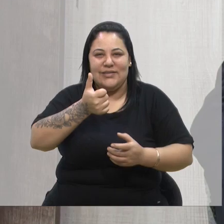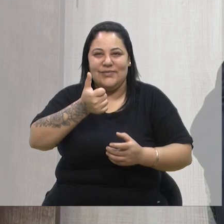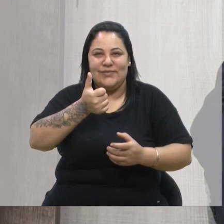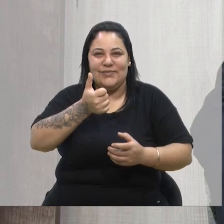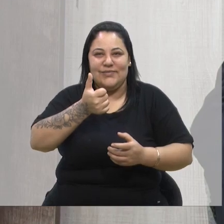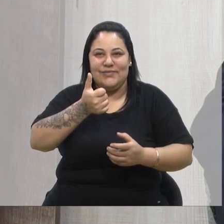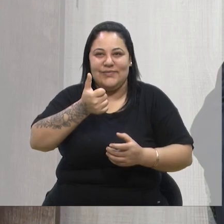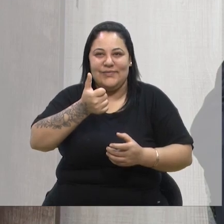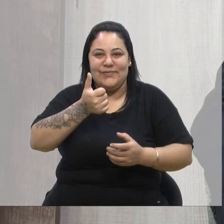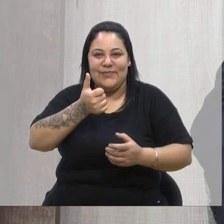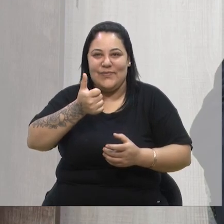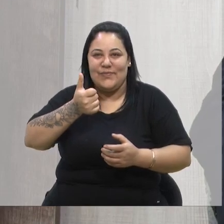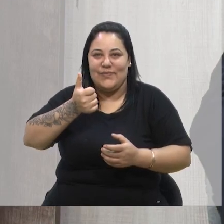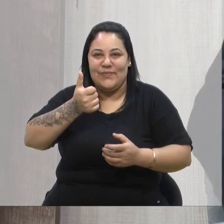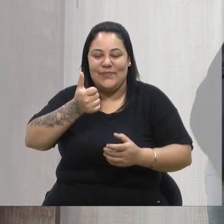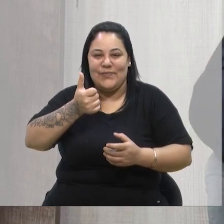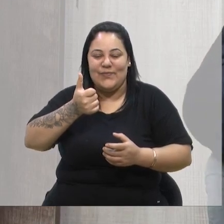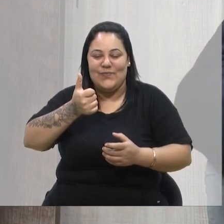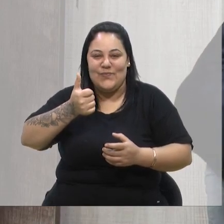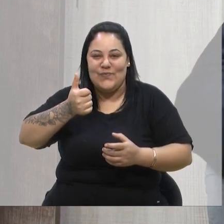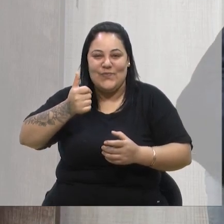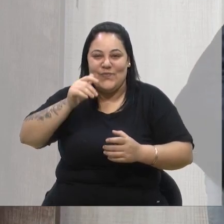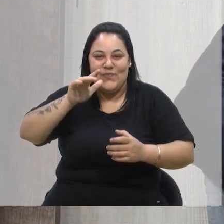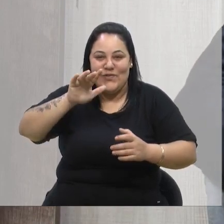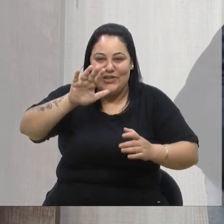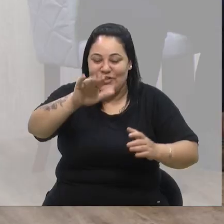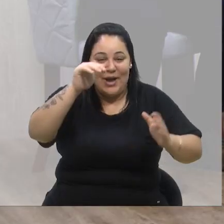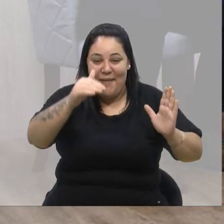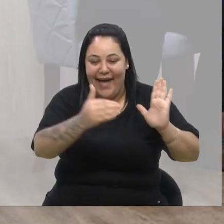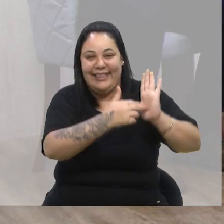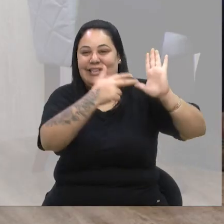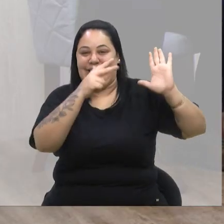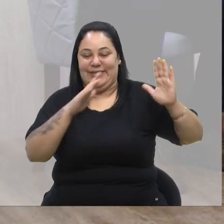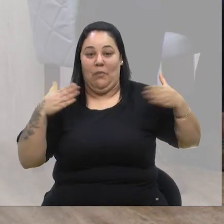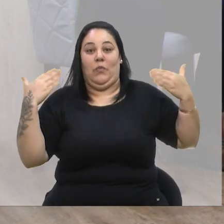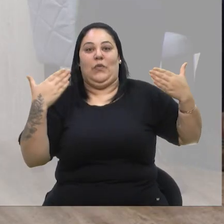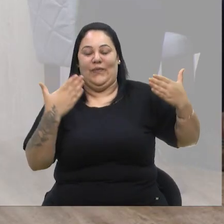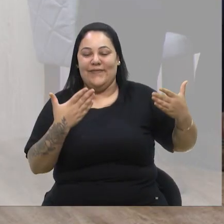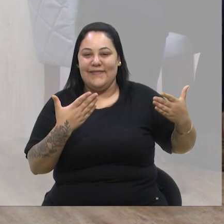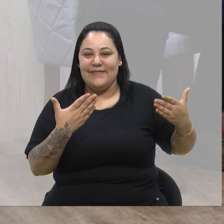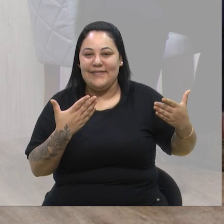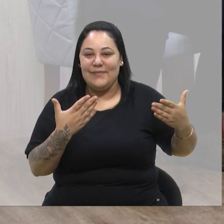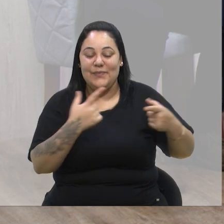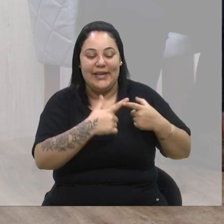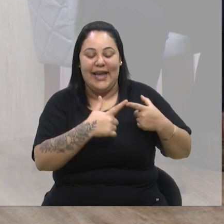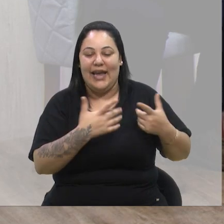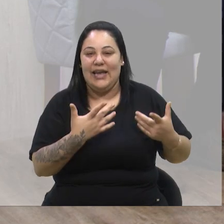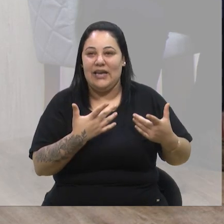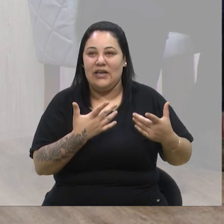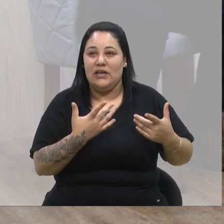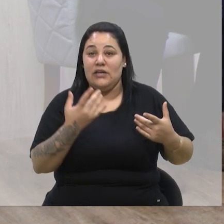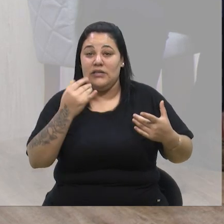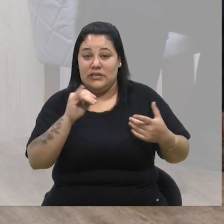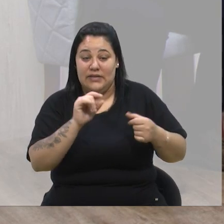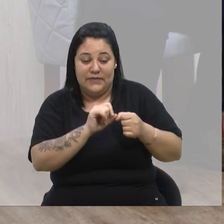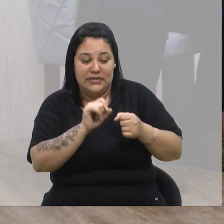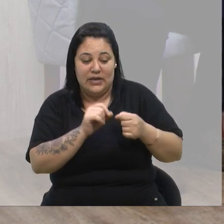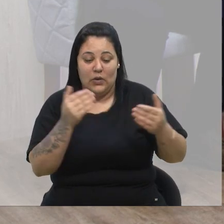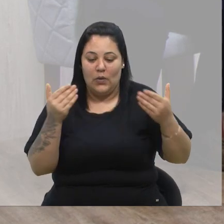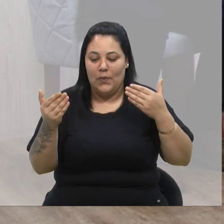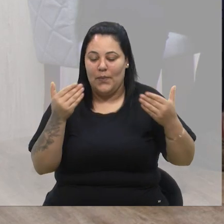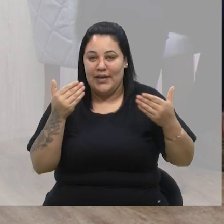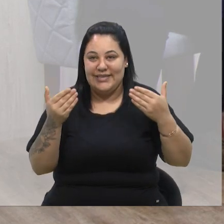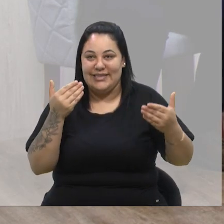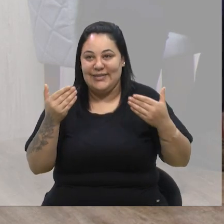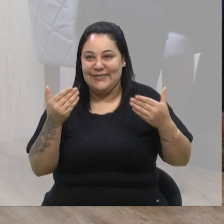pontapé no peito, assim, né? Um choque de realidade. Aí que tá. Um choque de realidade. Aí que tá, porque se a gente fosse dar o